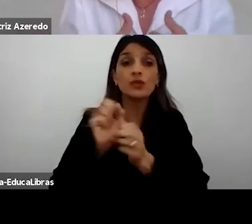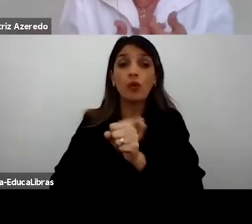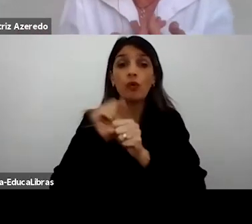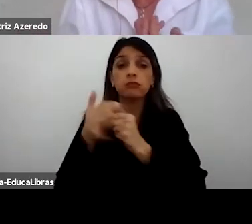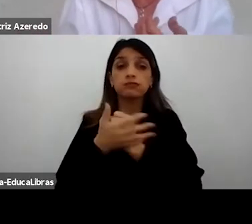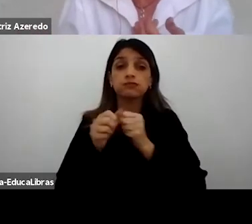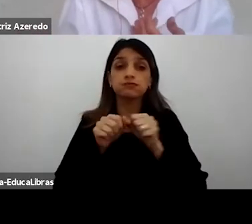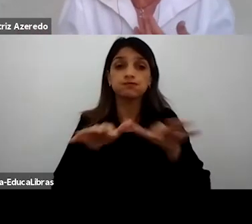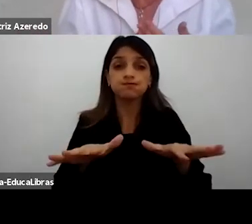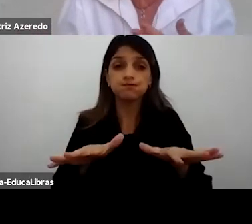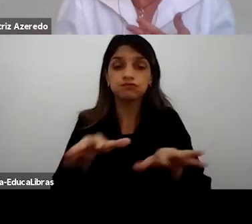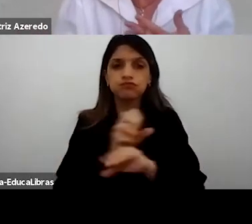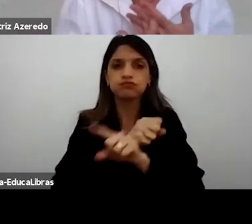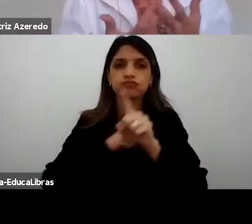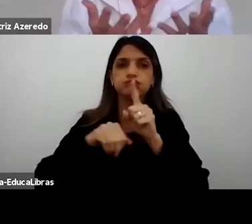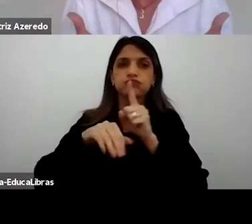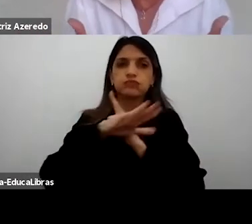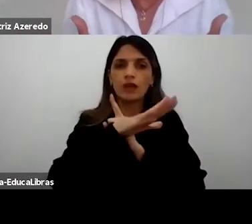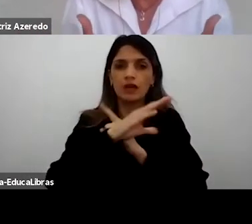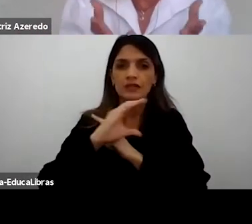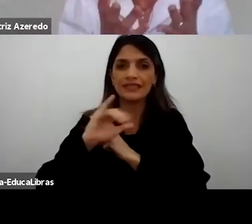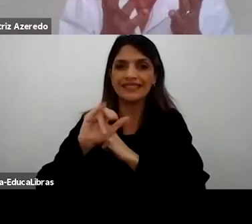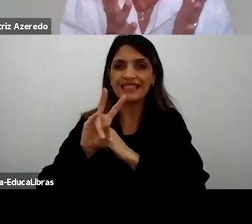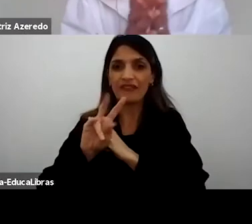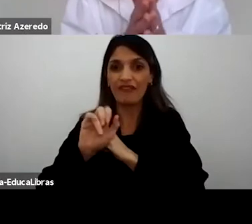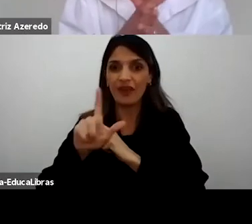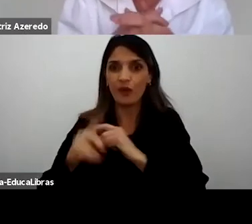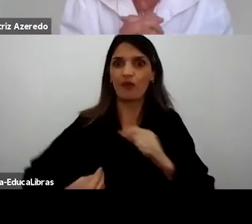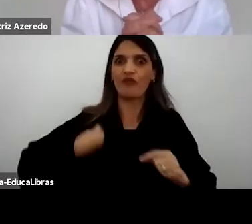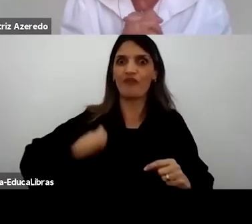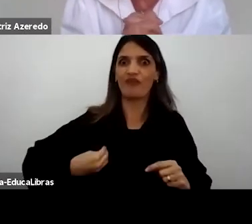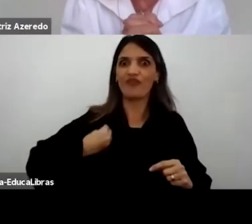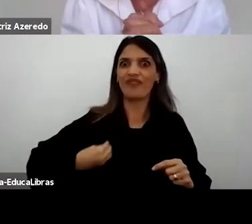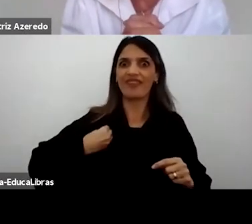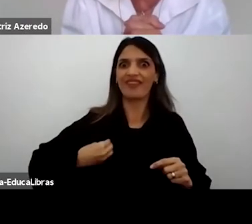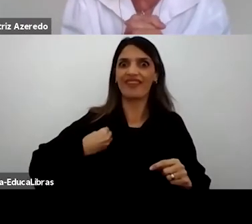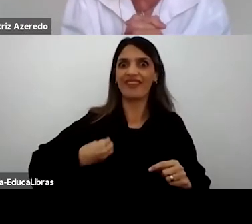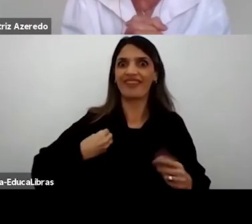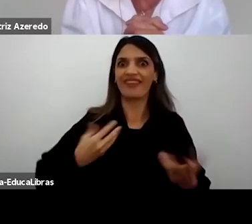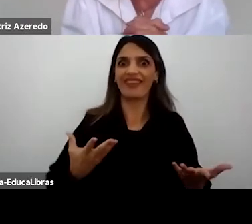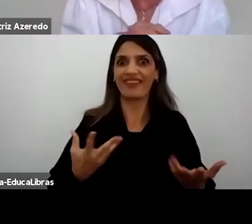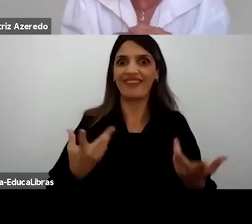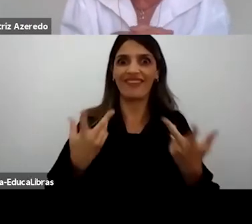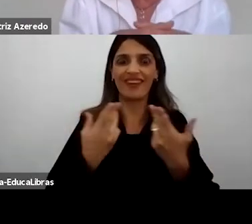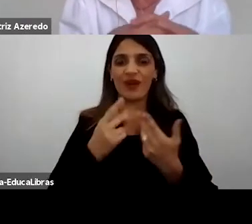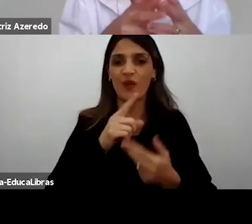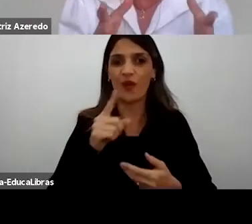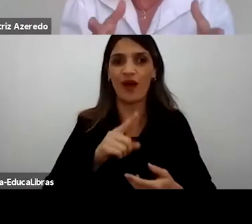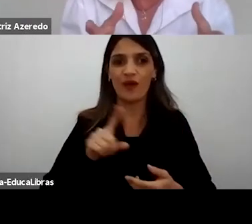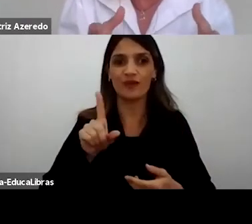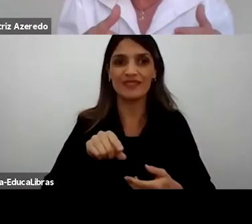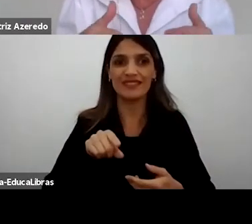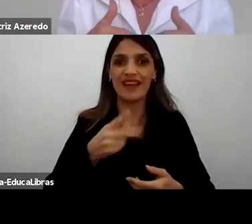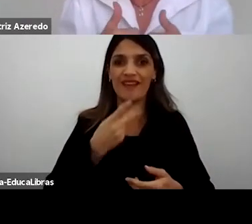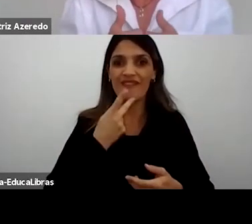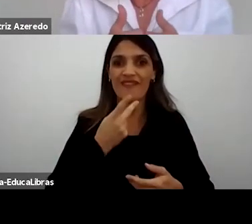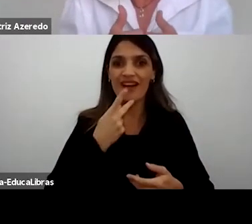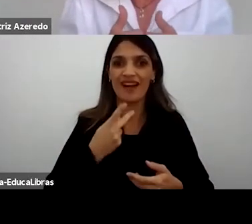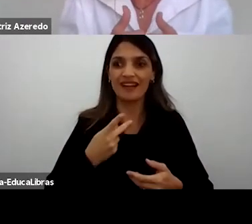primeiro, sociedade civil viva, né? como Zé Marcelo gosta de falar,